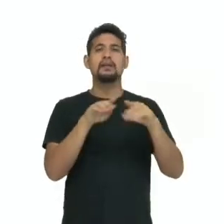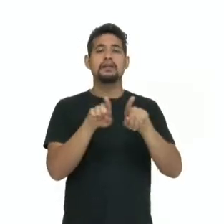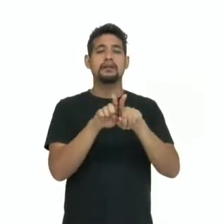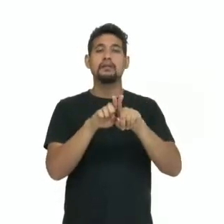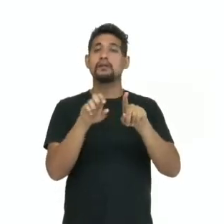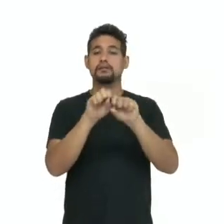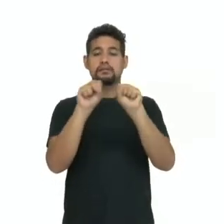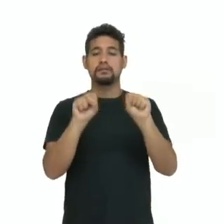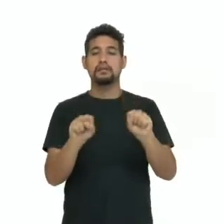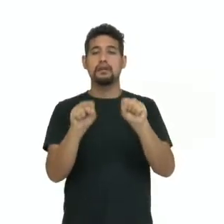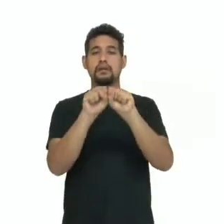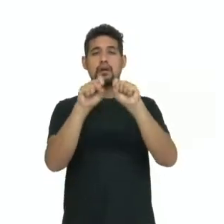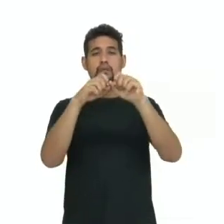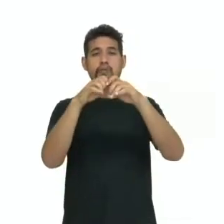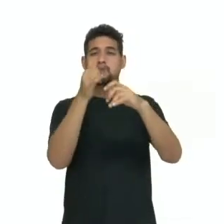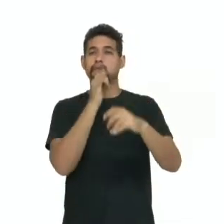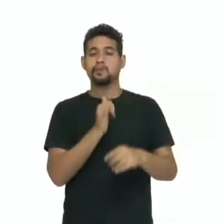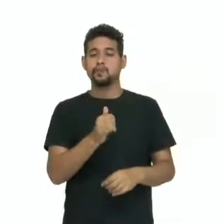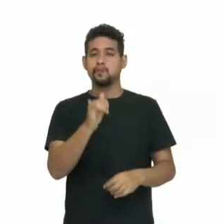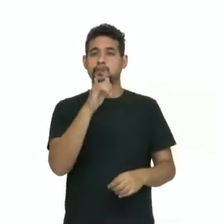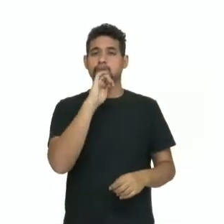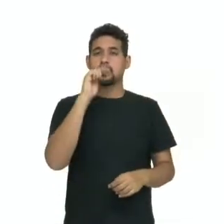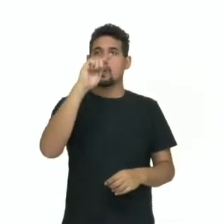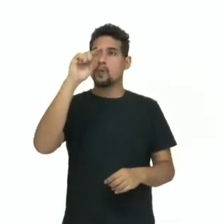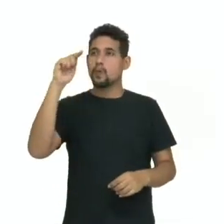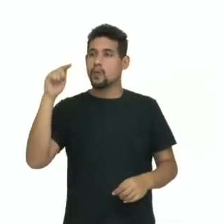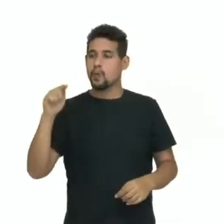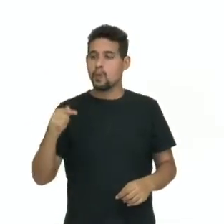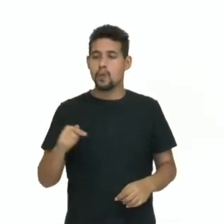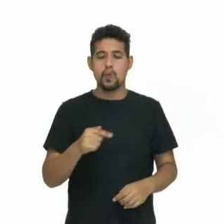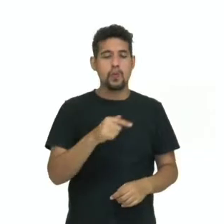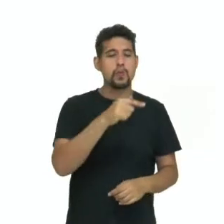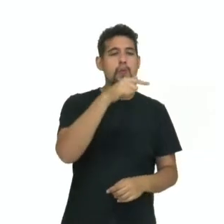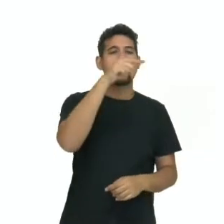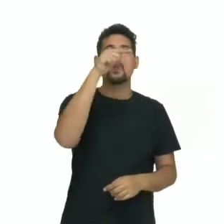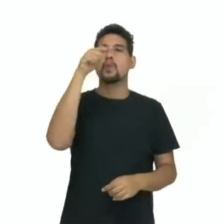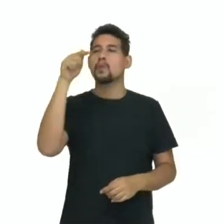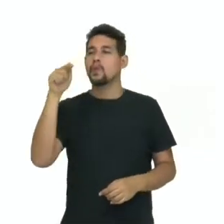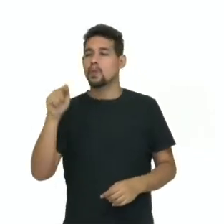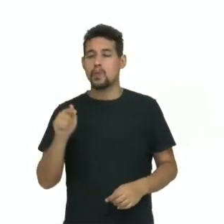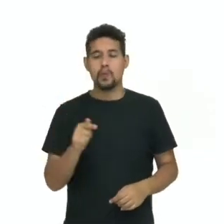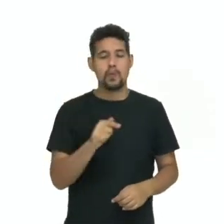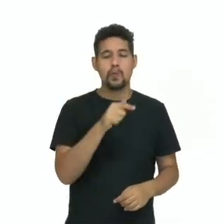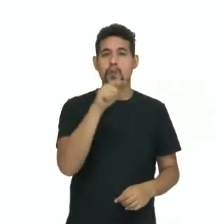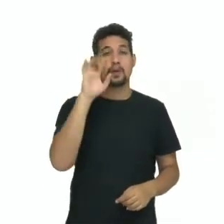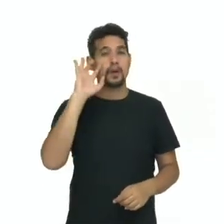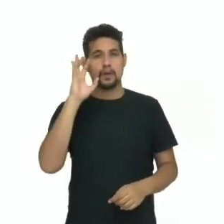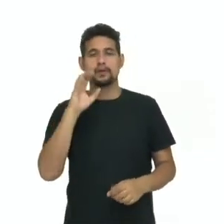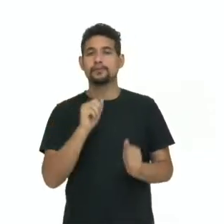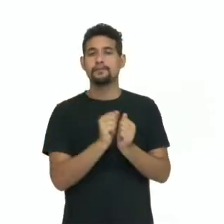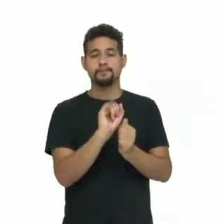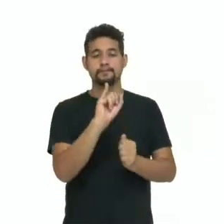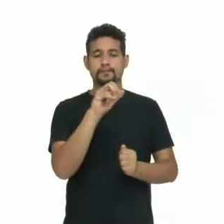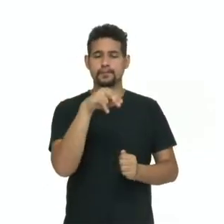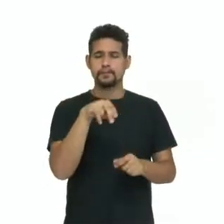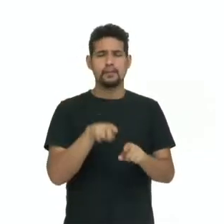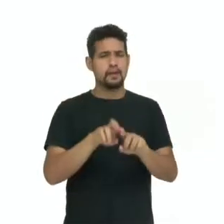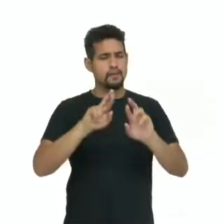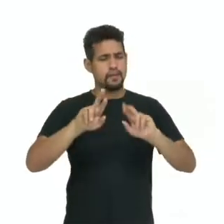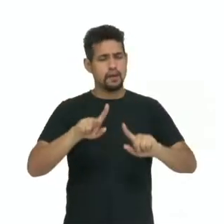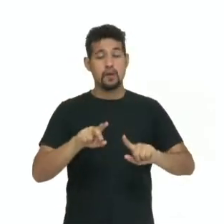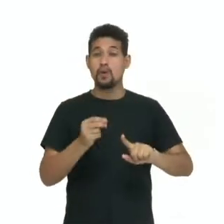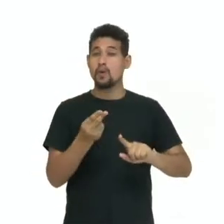fechado, isso é, o fluxo de corrente elétrica durante a eletrólise, a qual pode acontecer com íons em solução